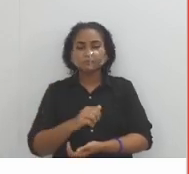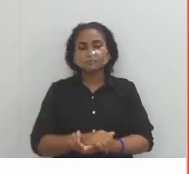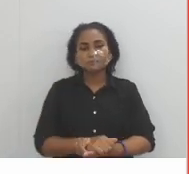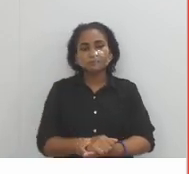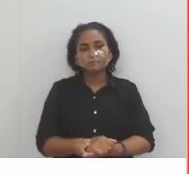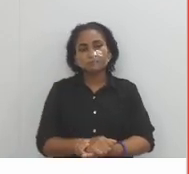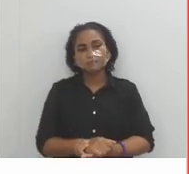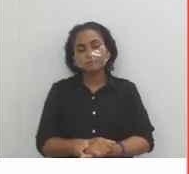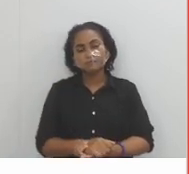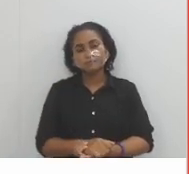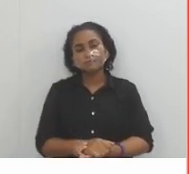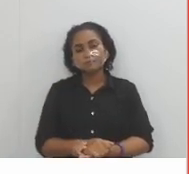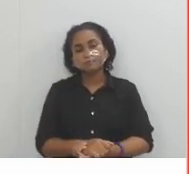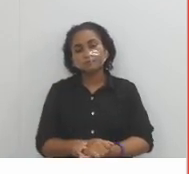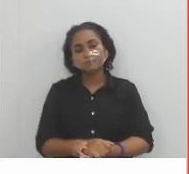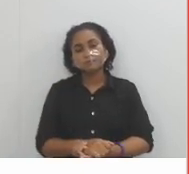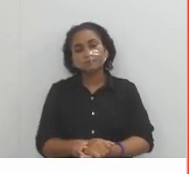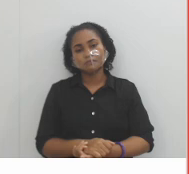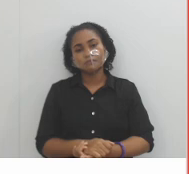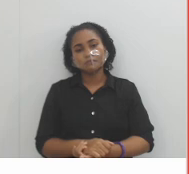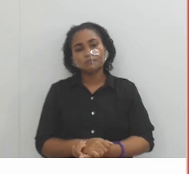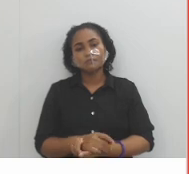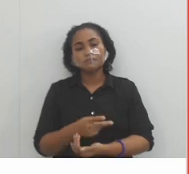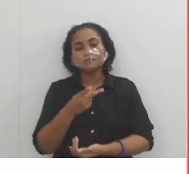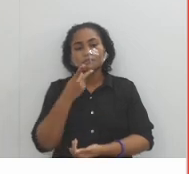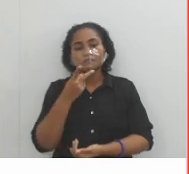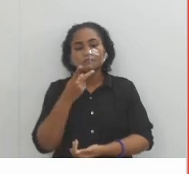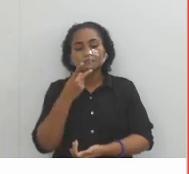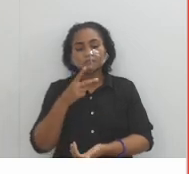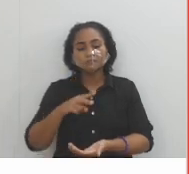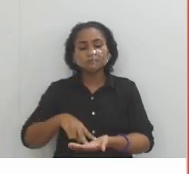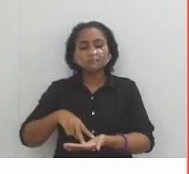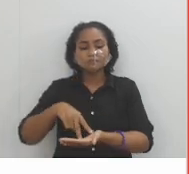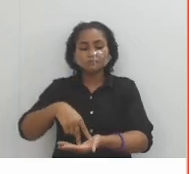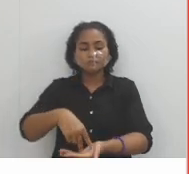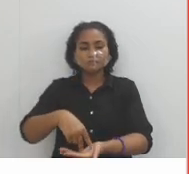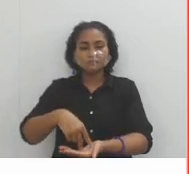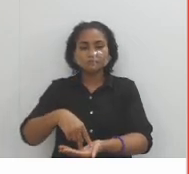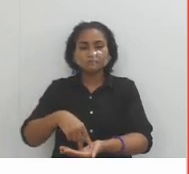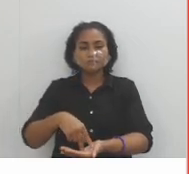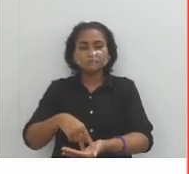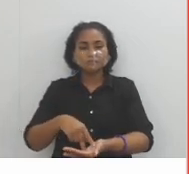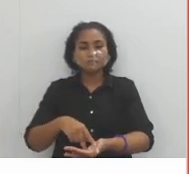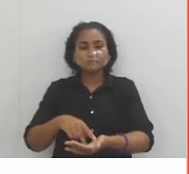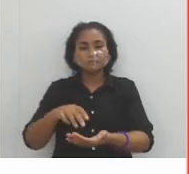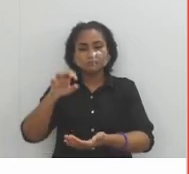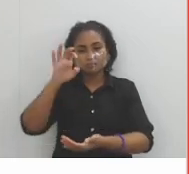certo? Então, o correto é dizer comparecemos ao